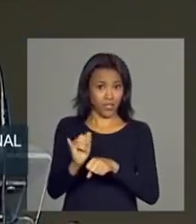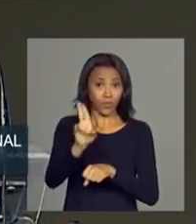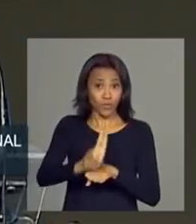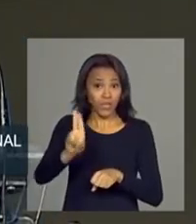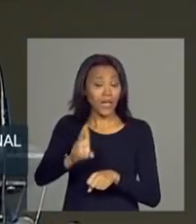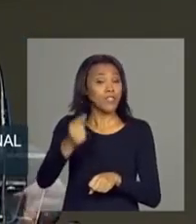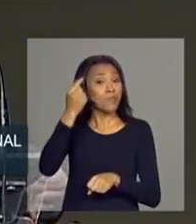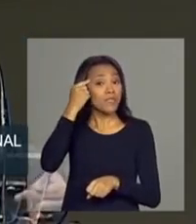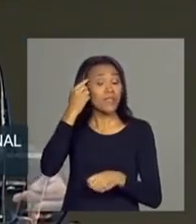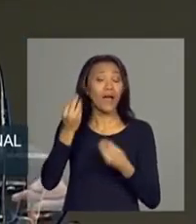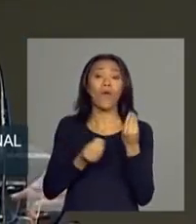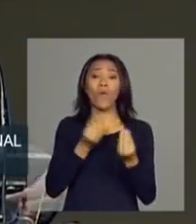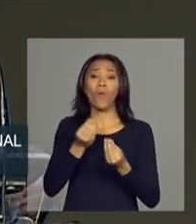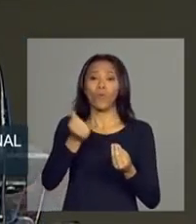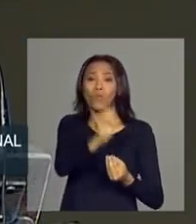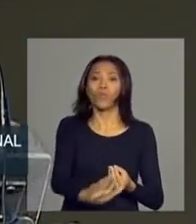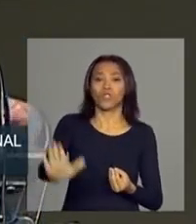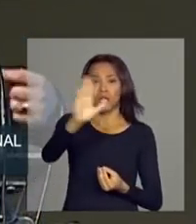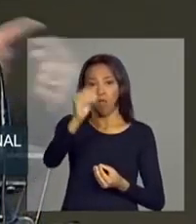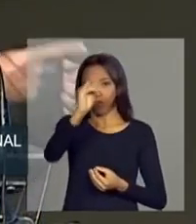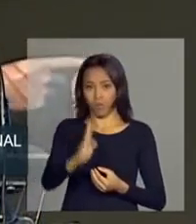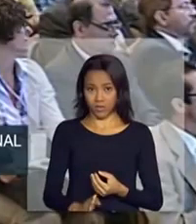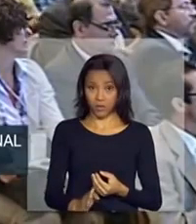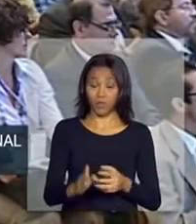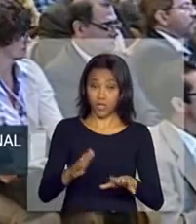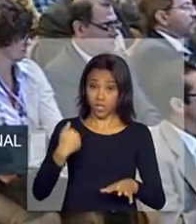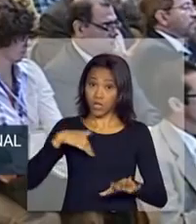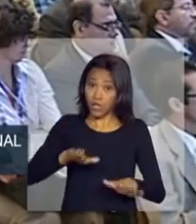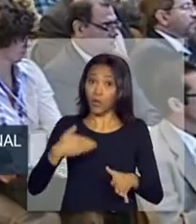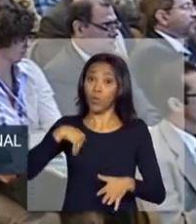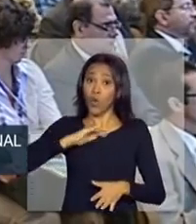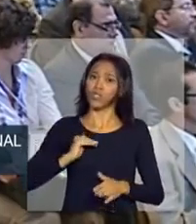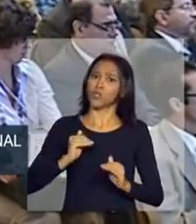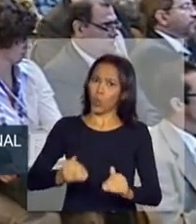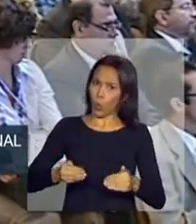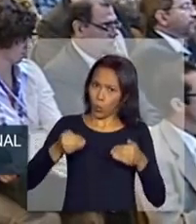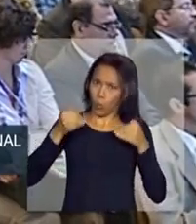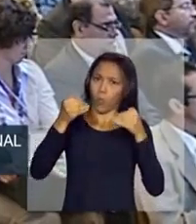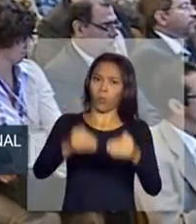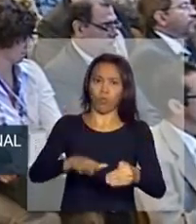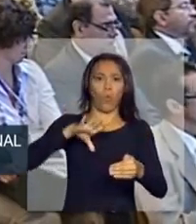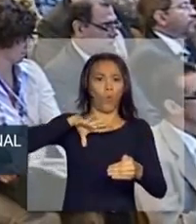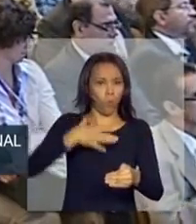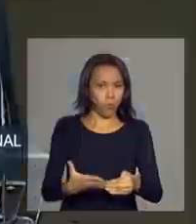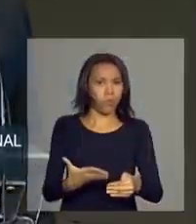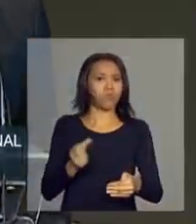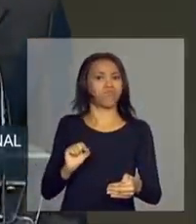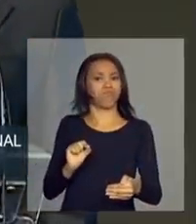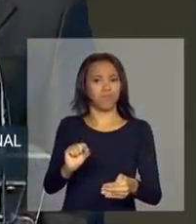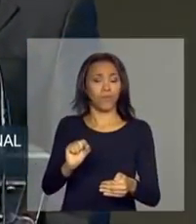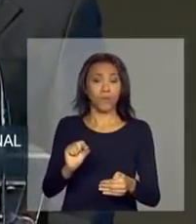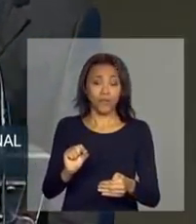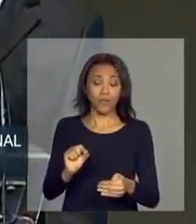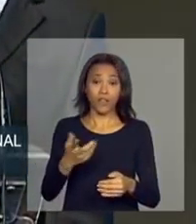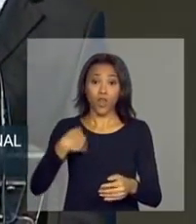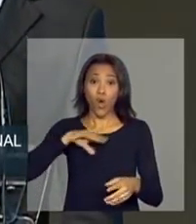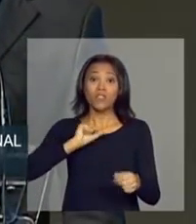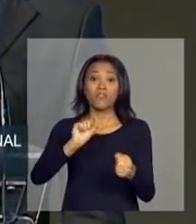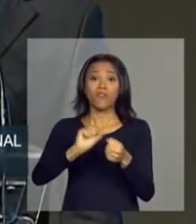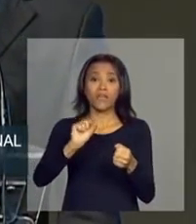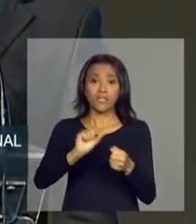Tânia Bacelar, com o apoio de Ciro Gomes, que construíram a primeira PNDR, um primeiro instrumento